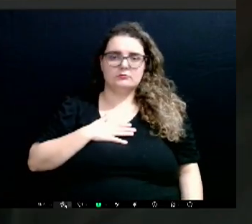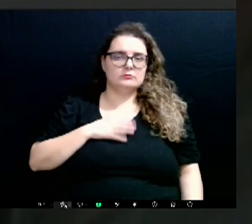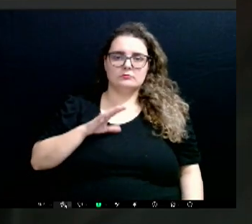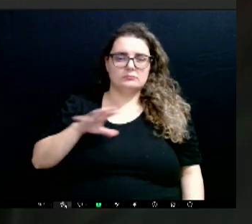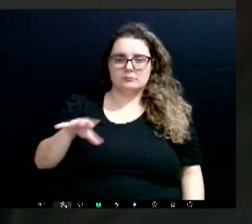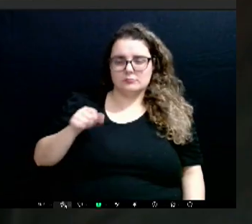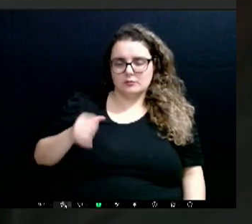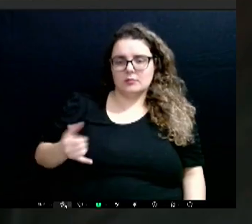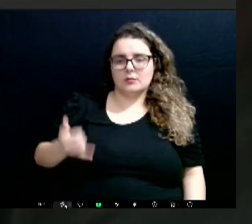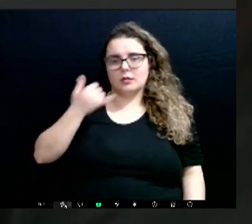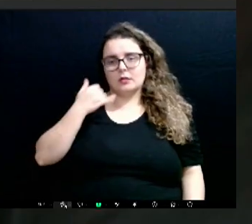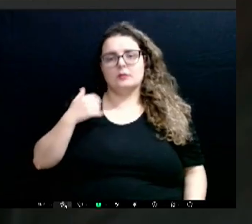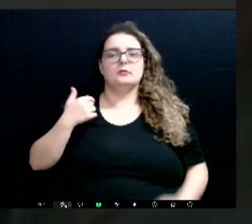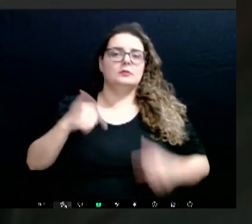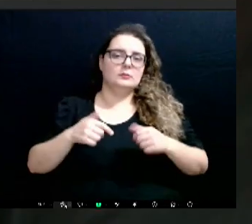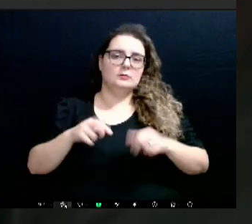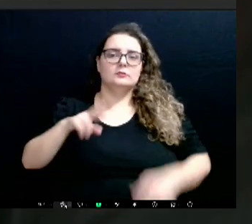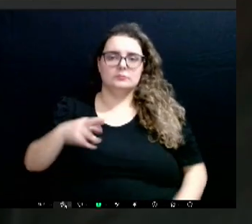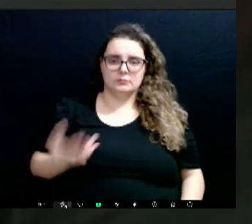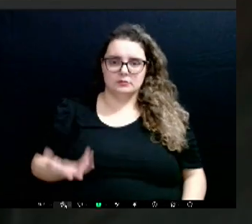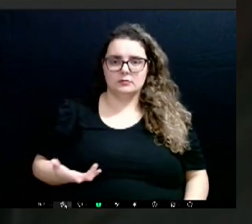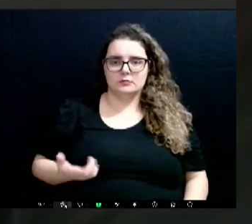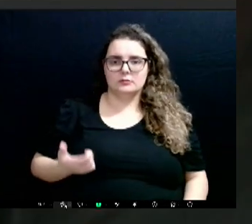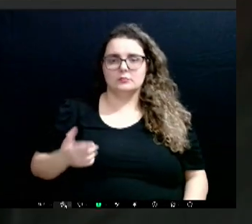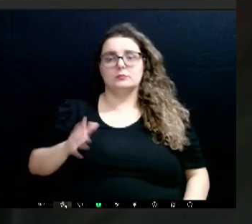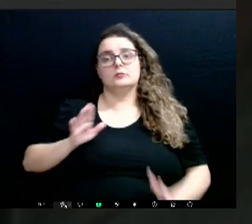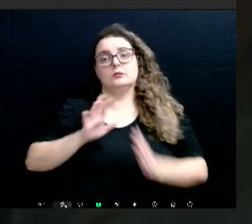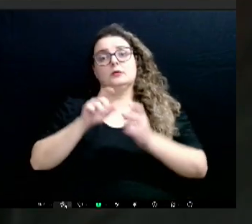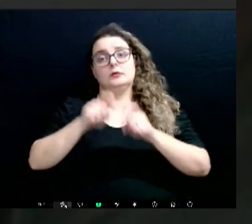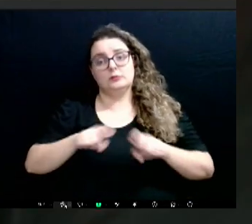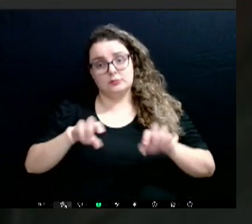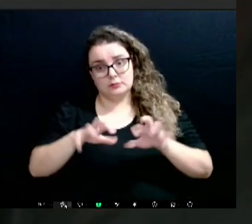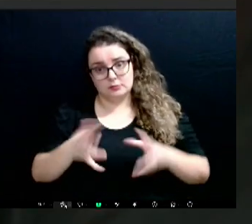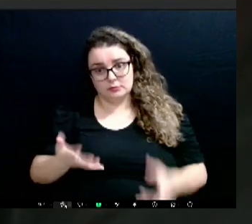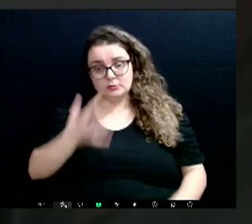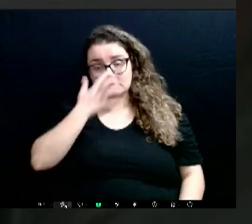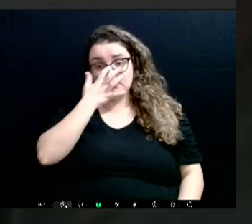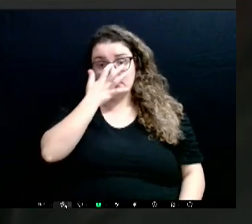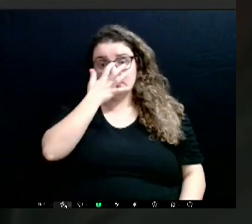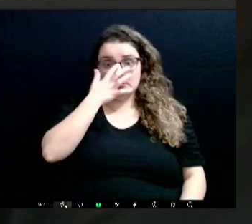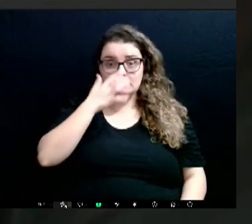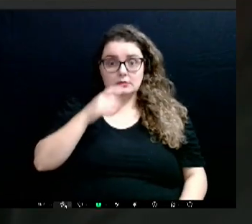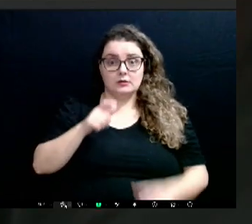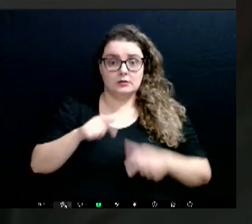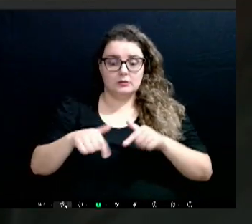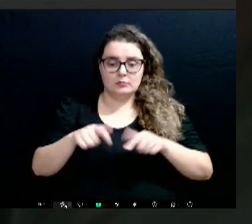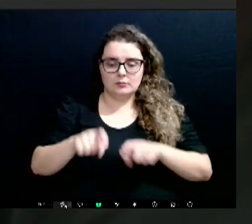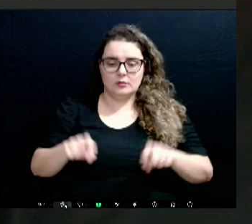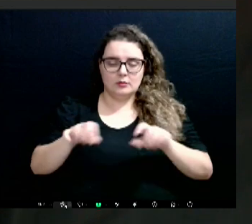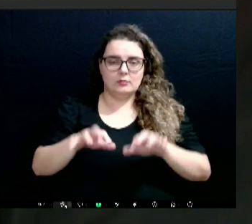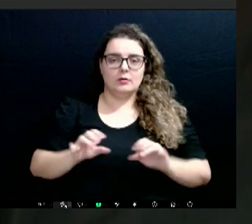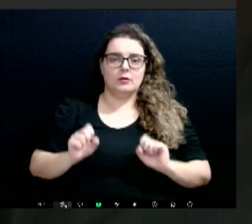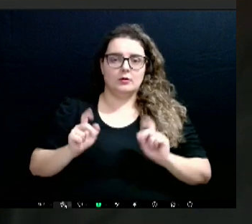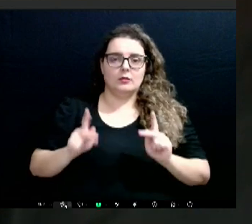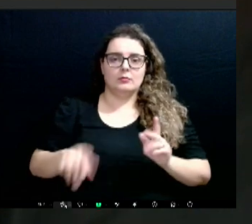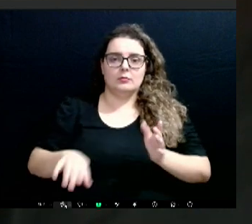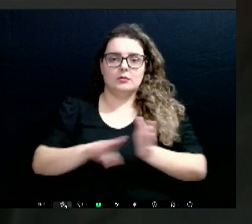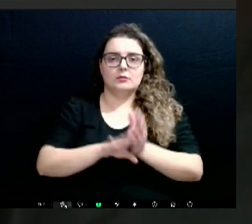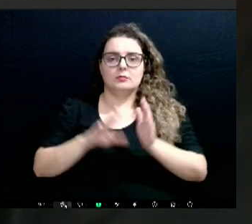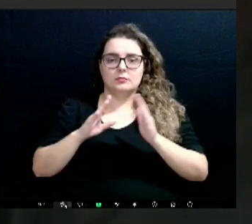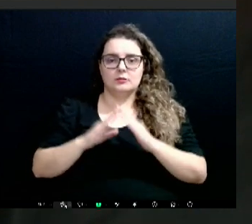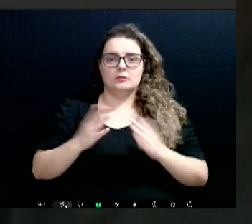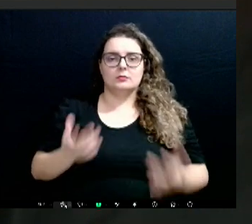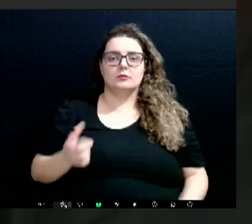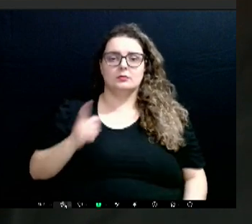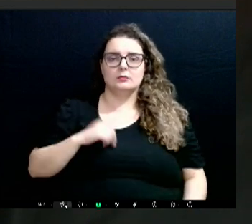do trabalho e tal, mas estou na frente do computador, trabalho na frente do computador, beleza. Só que chegou em casa, eu tenho a mania de sentar